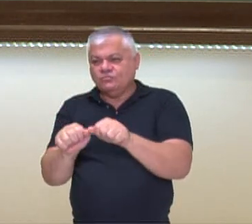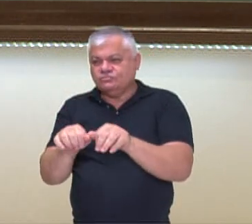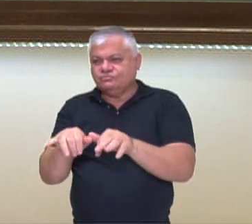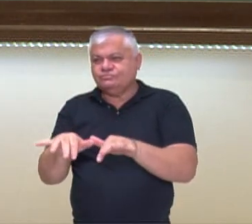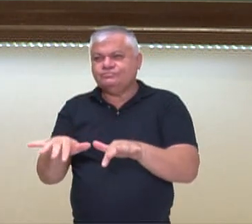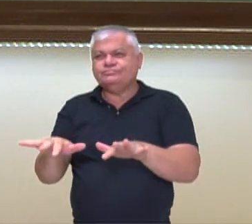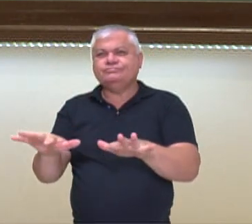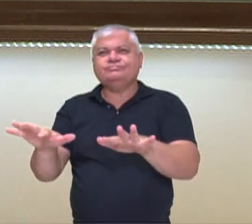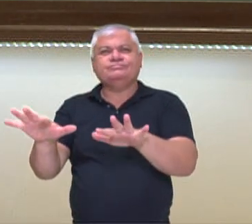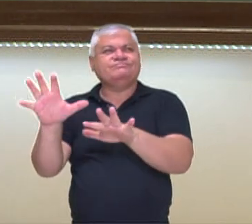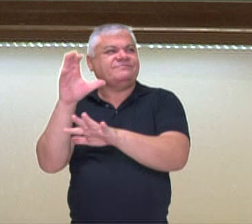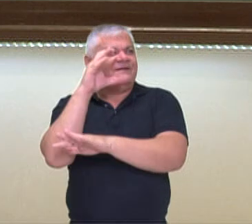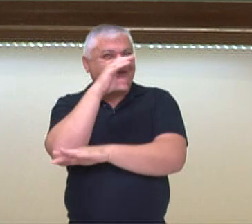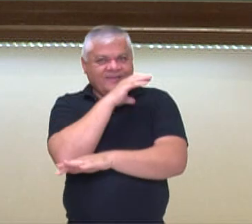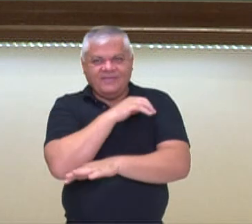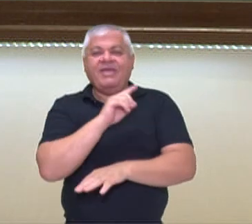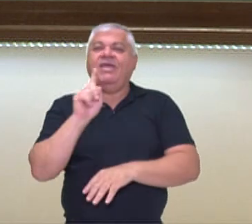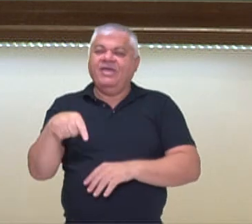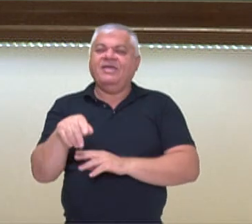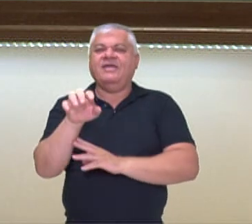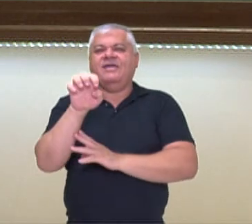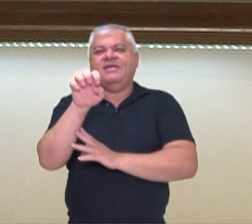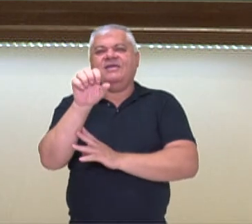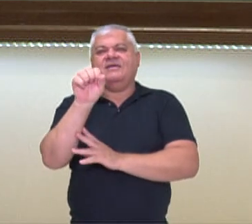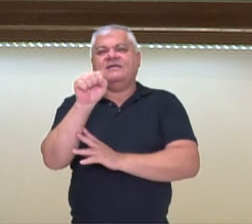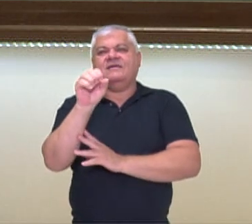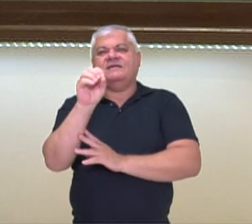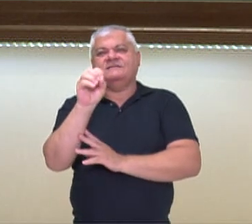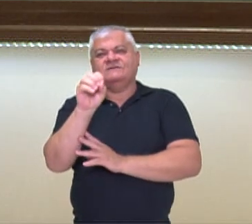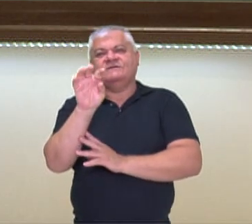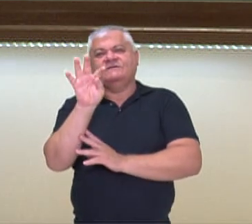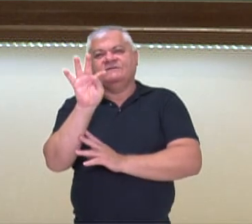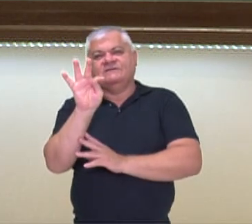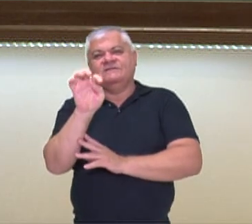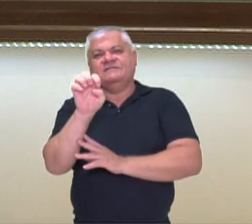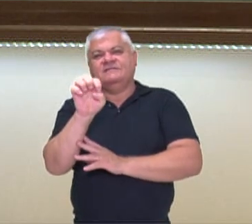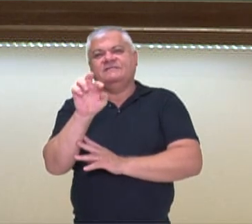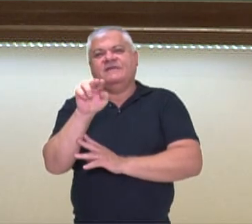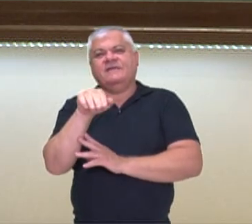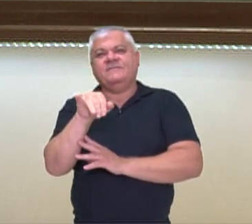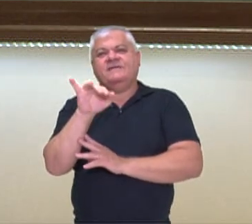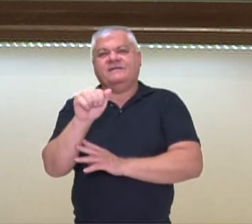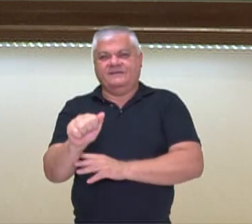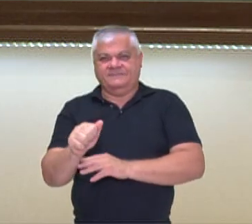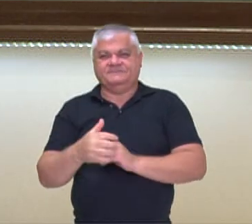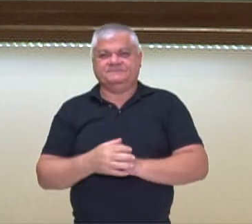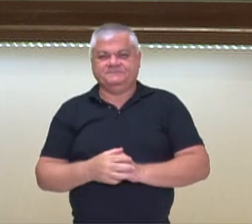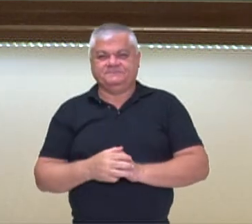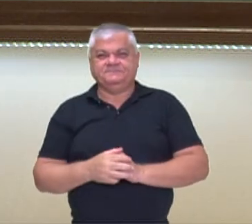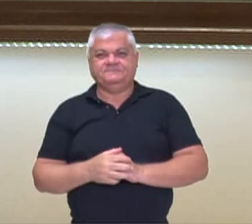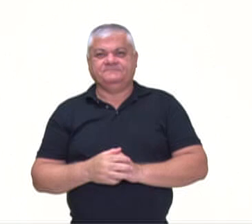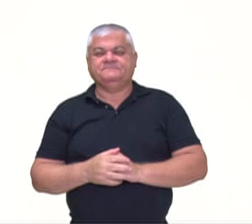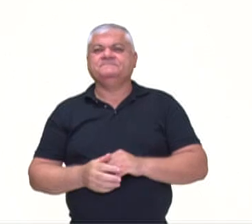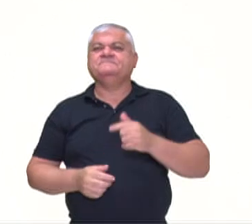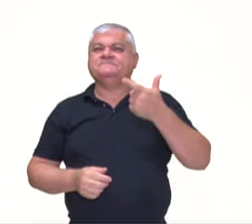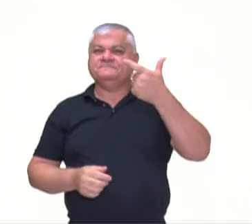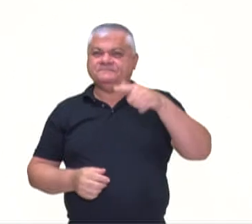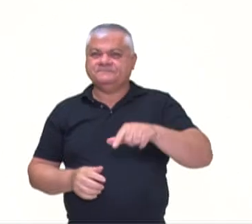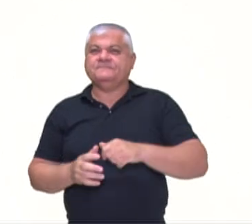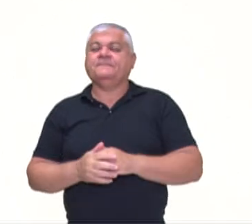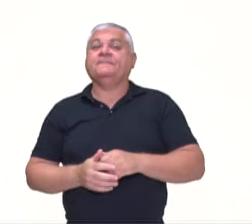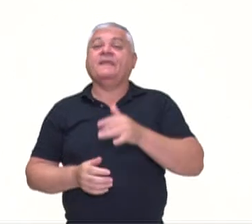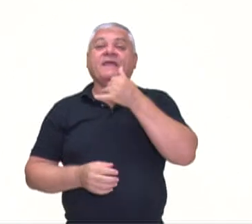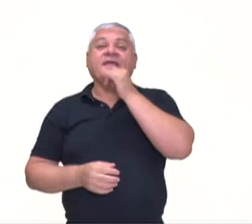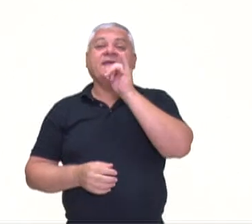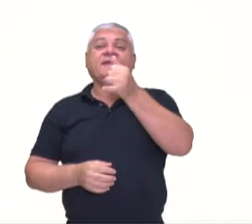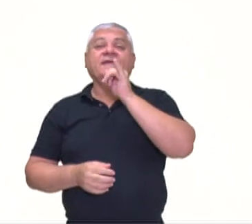calor. Tá certo? Então, são indicativos que nós temos de que está ocorrendo reações químicas. E o que mais?